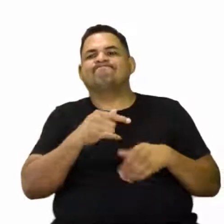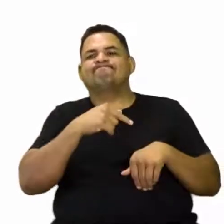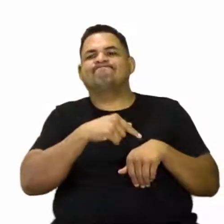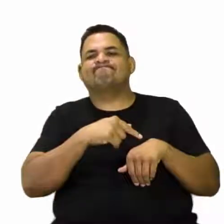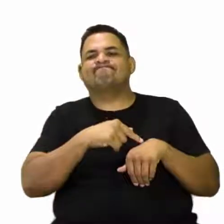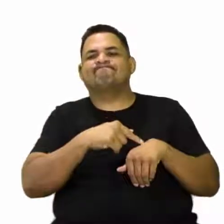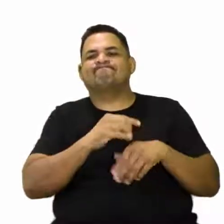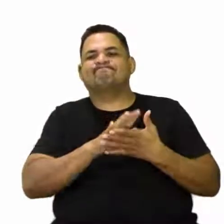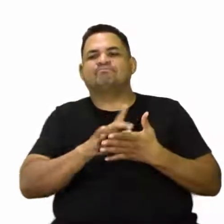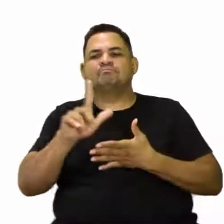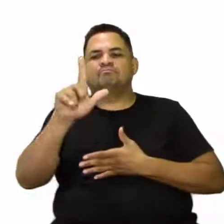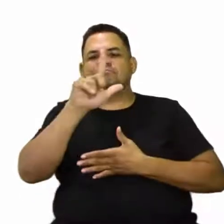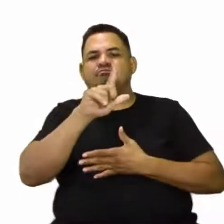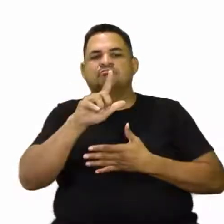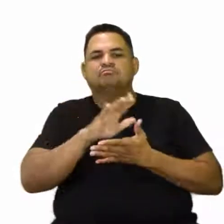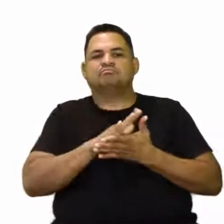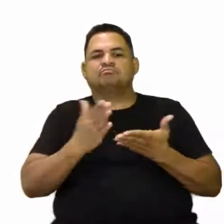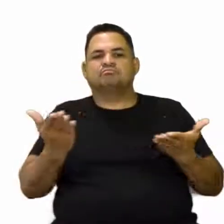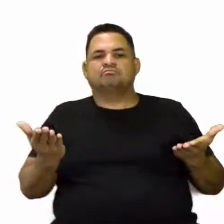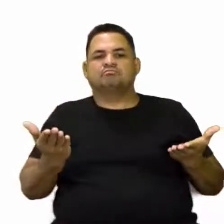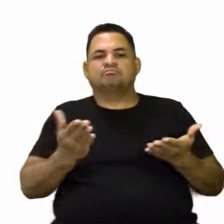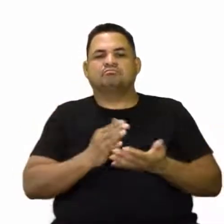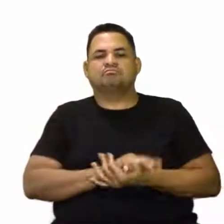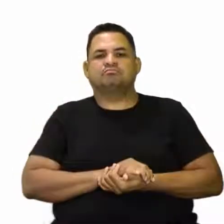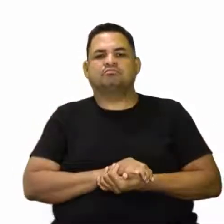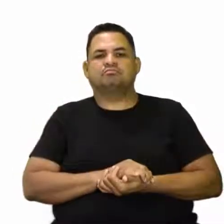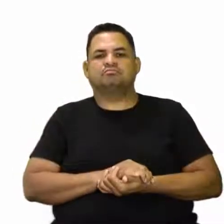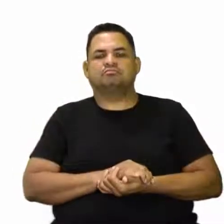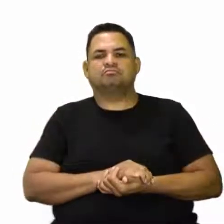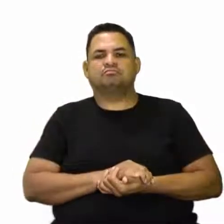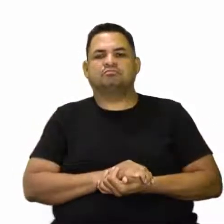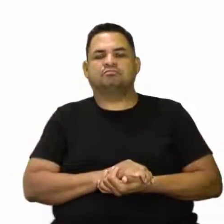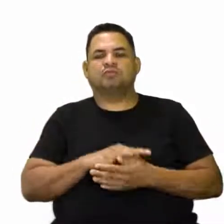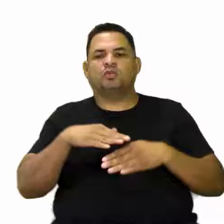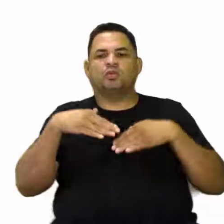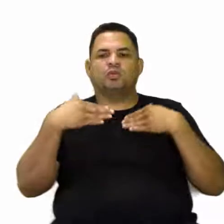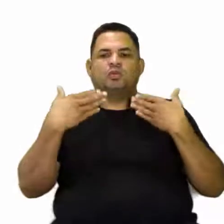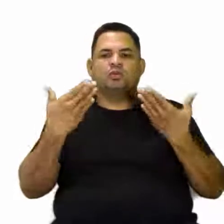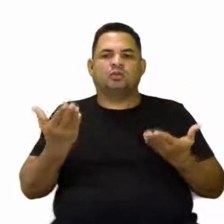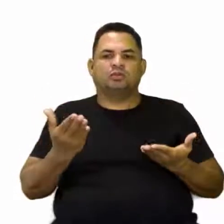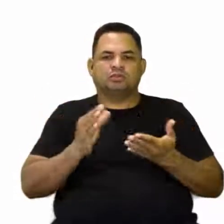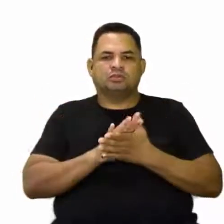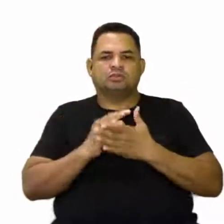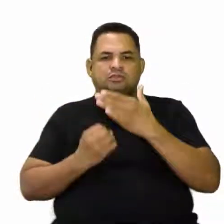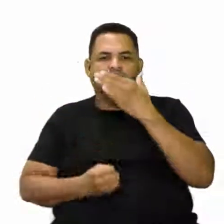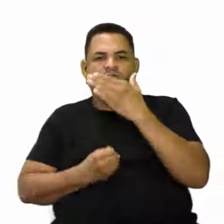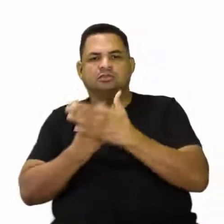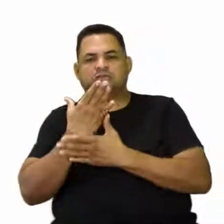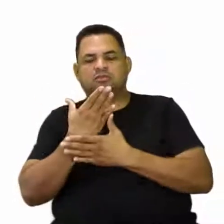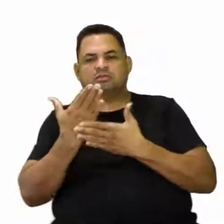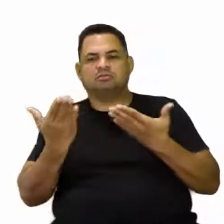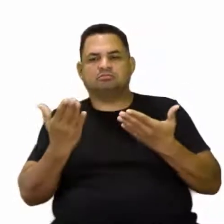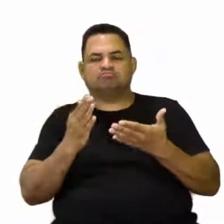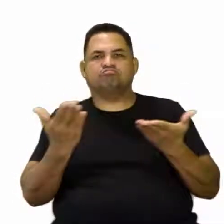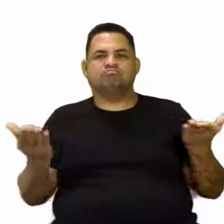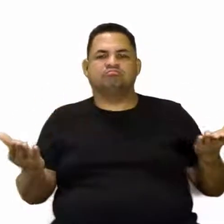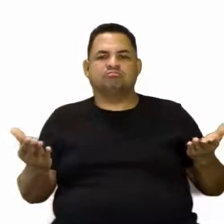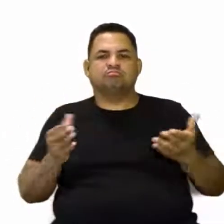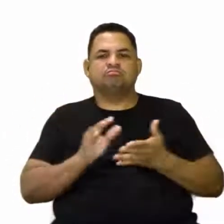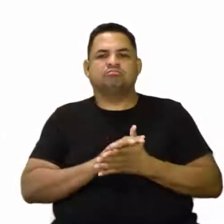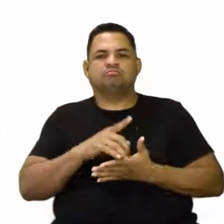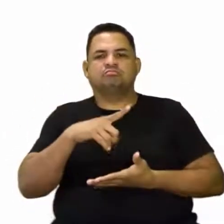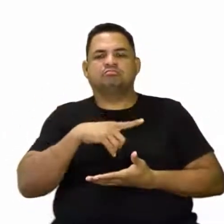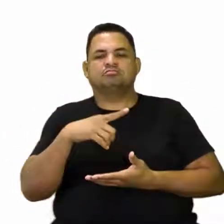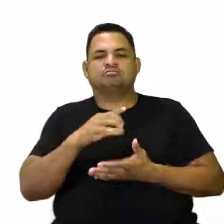um boom. A literatura latino-americana, quando ela apareceu, é justamente quando vem